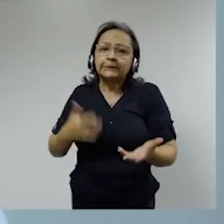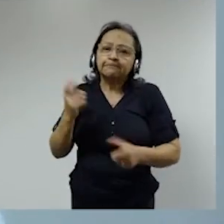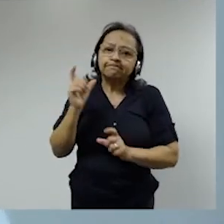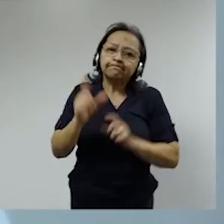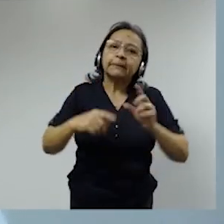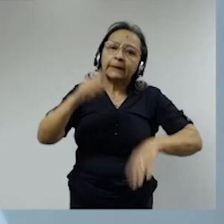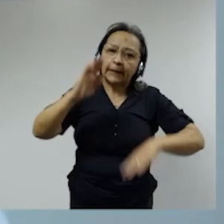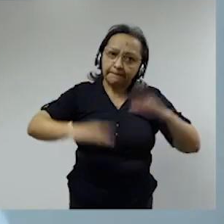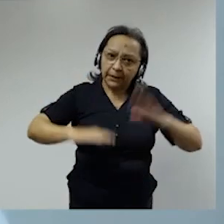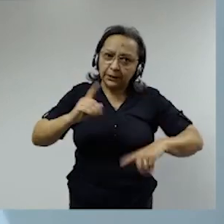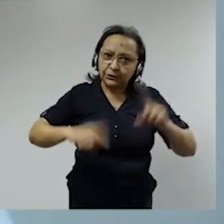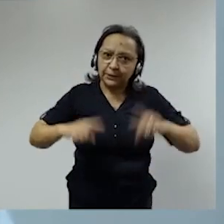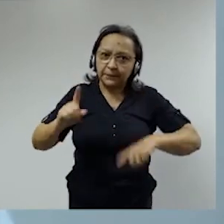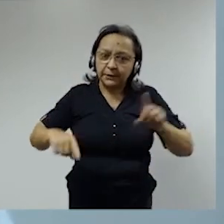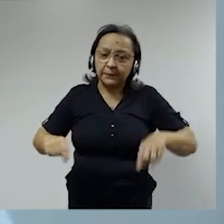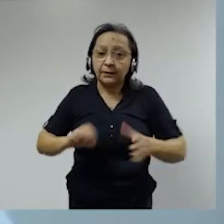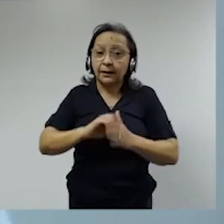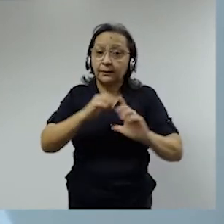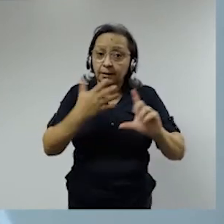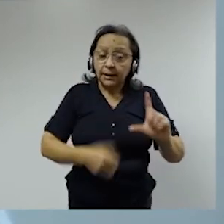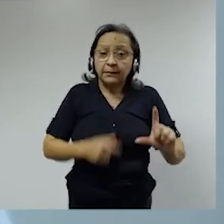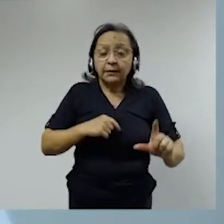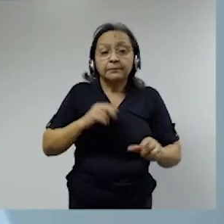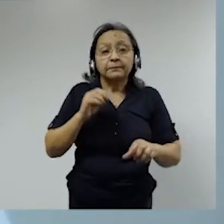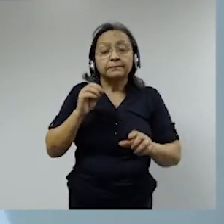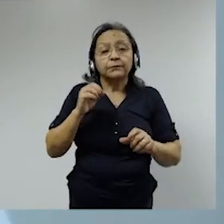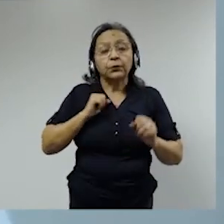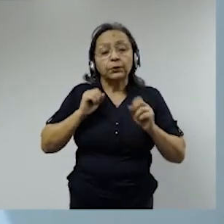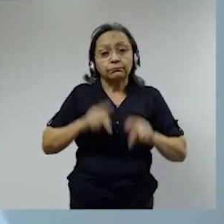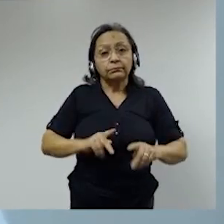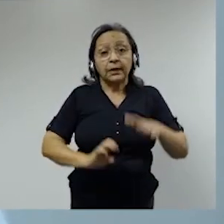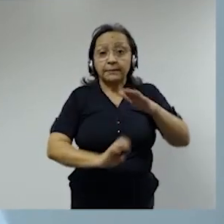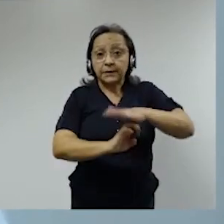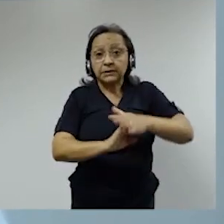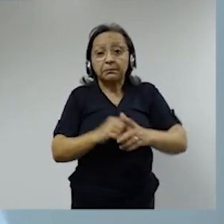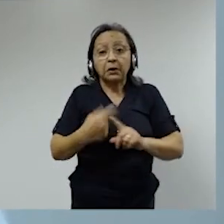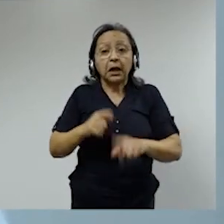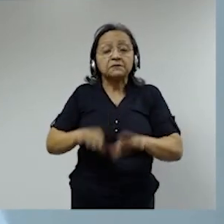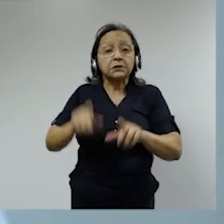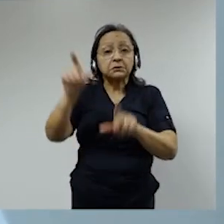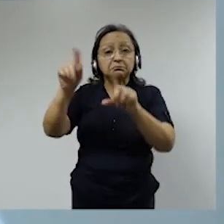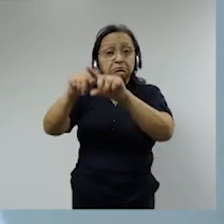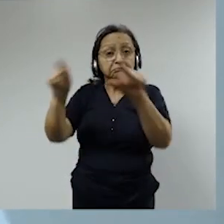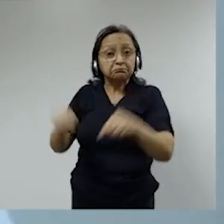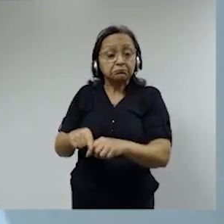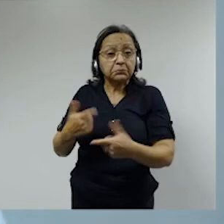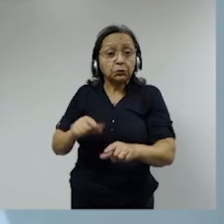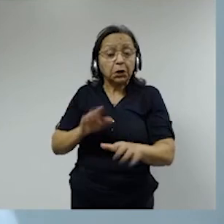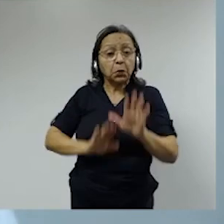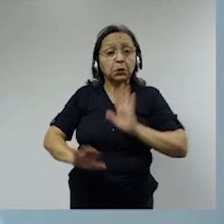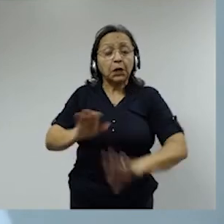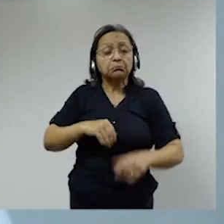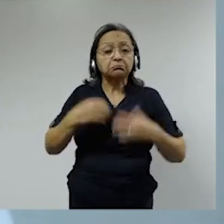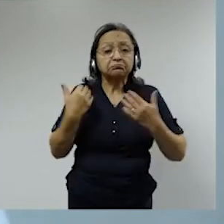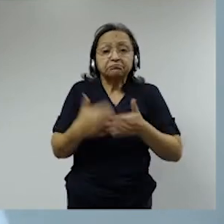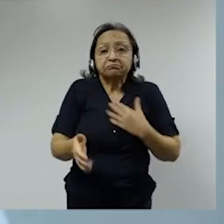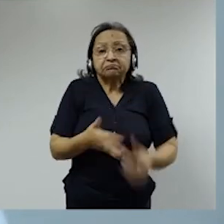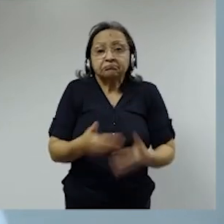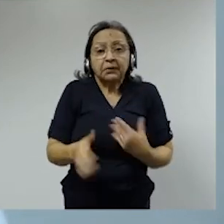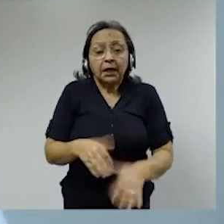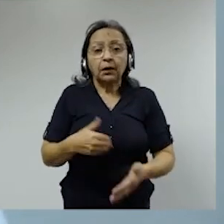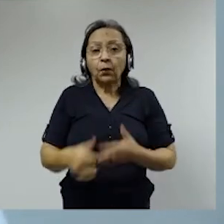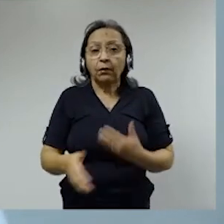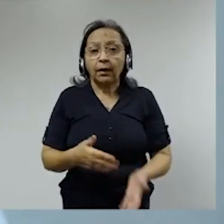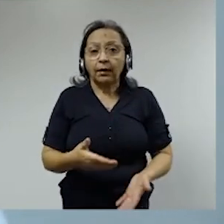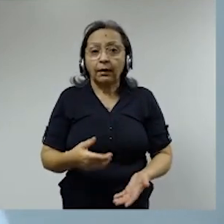subjetiva, caracterizada pela imprevidência do empregador, que não toma os cuidados preventivos para evitar risco de